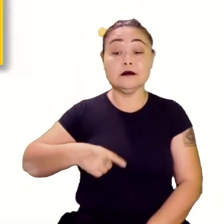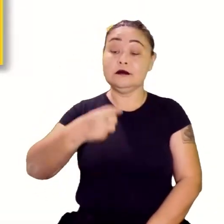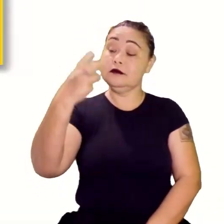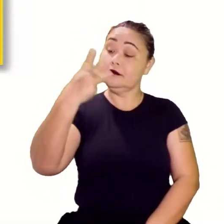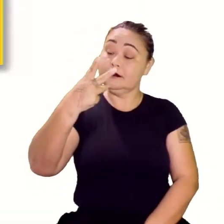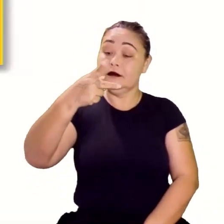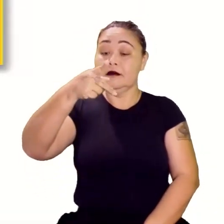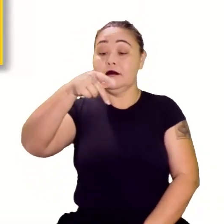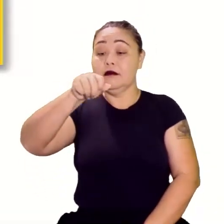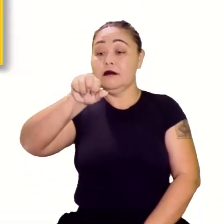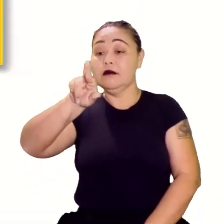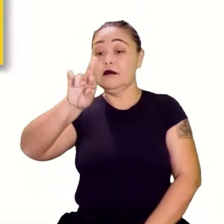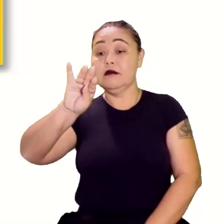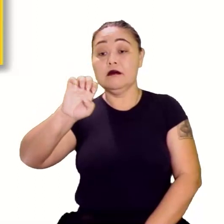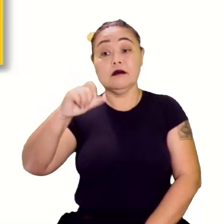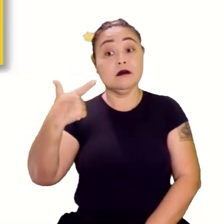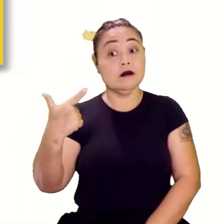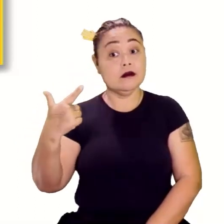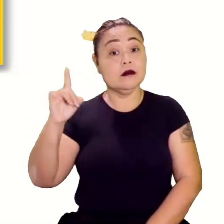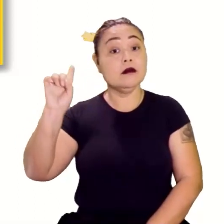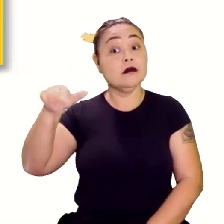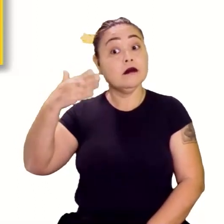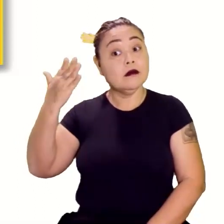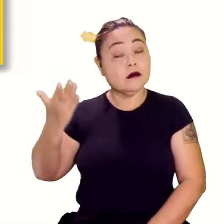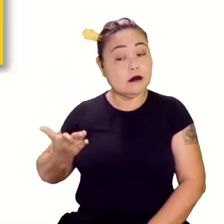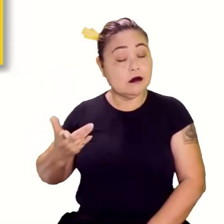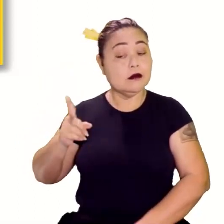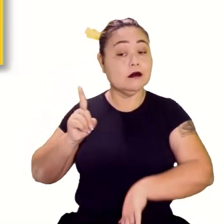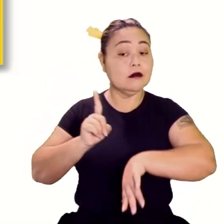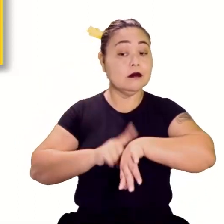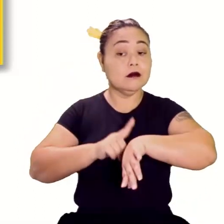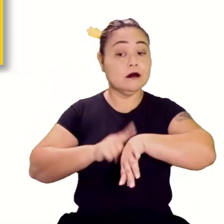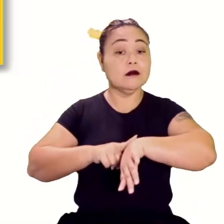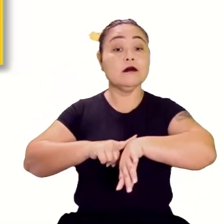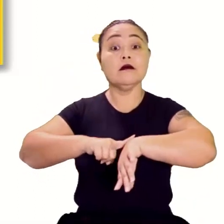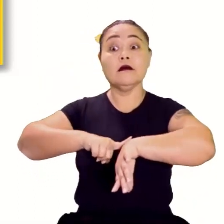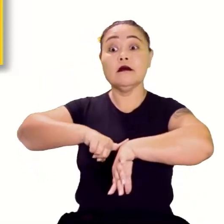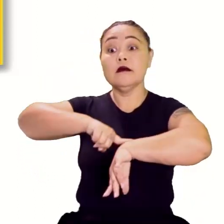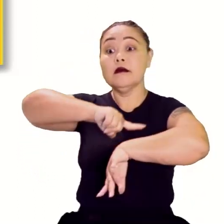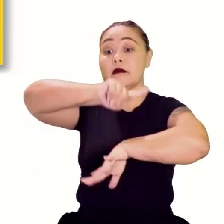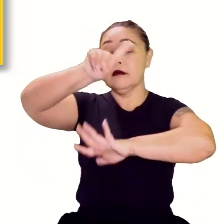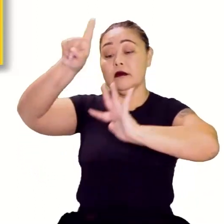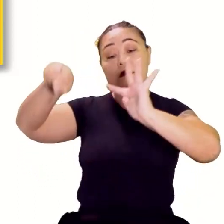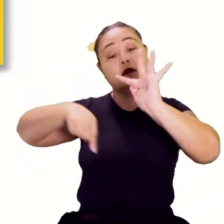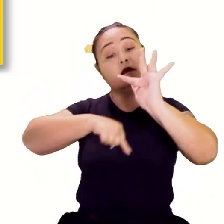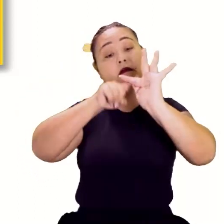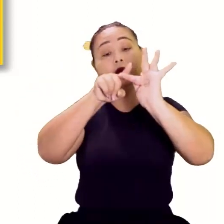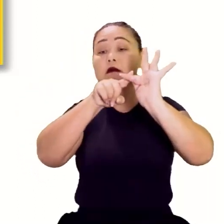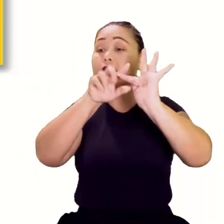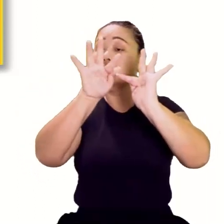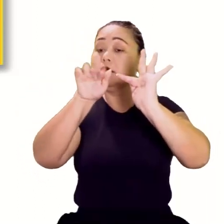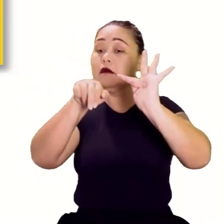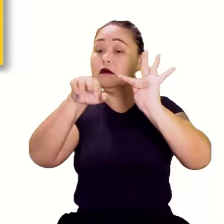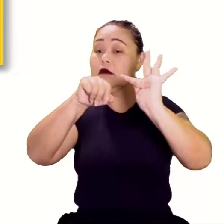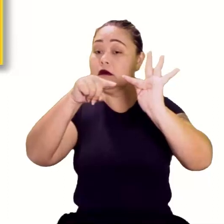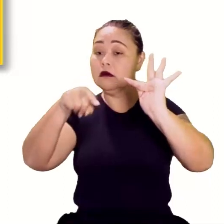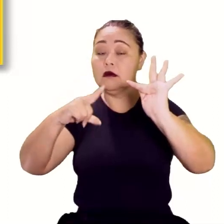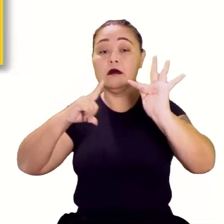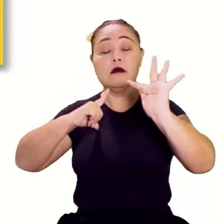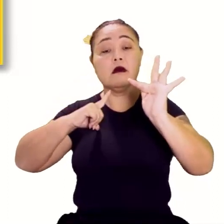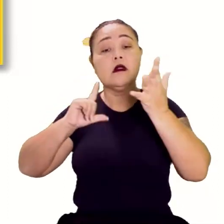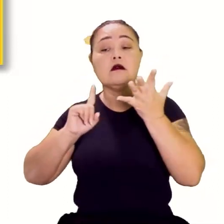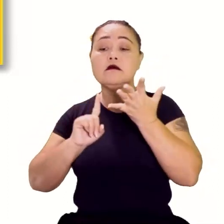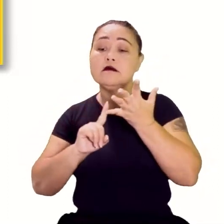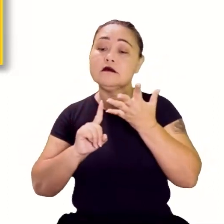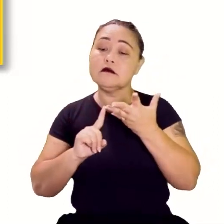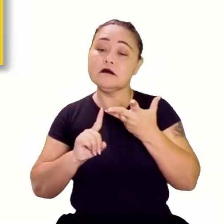da função logarítmica. E nessa hora nós trabalhamos a função em si, né? Nós vimos lá